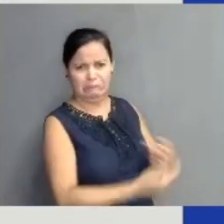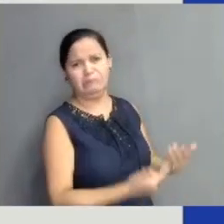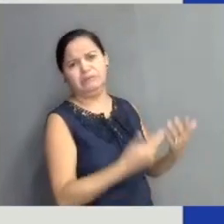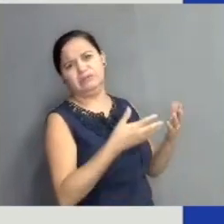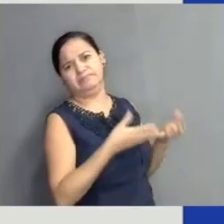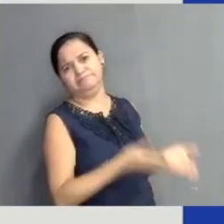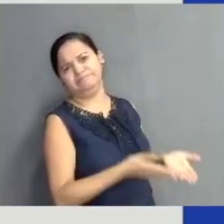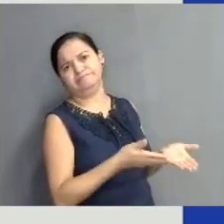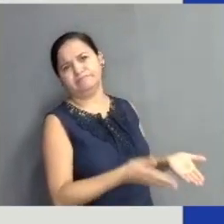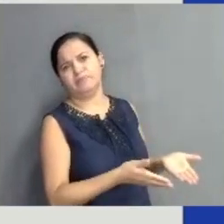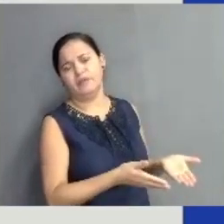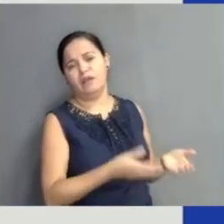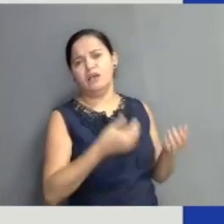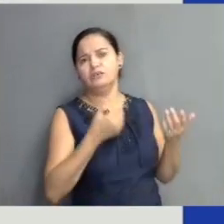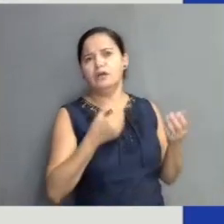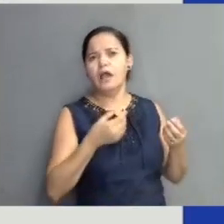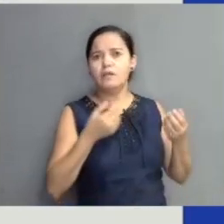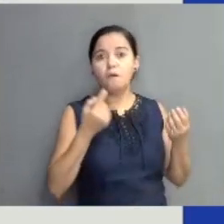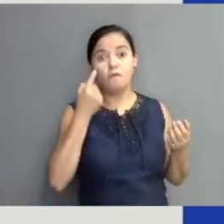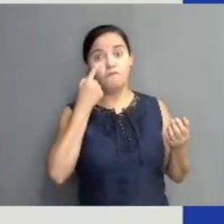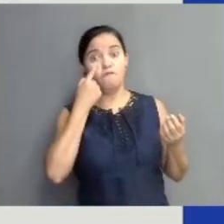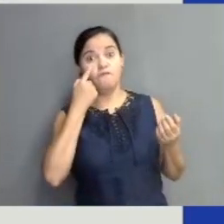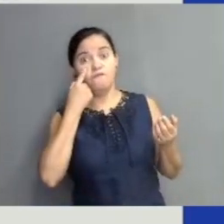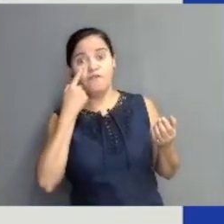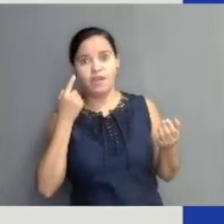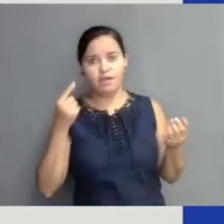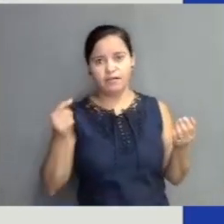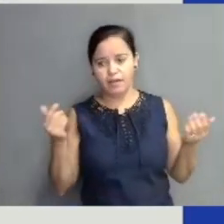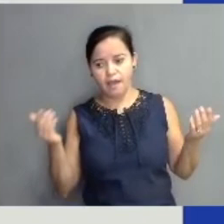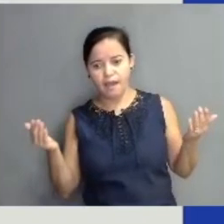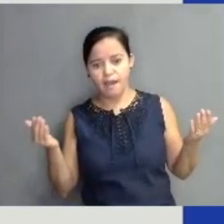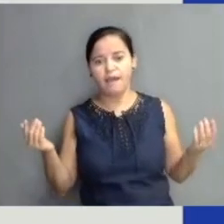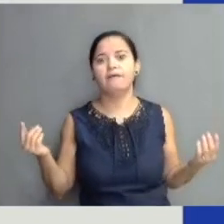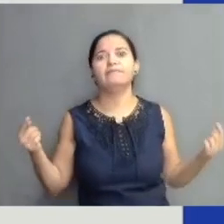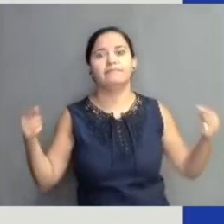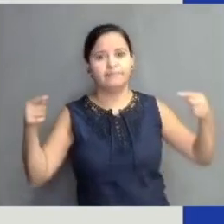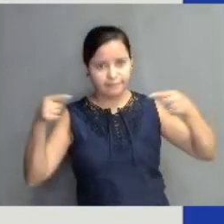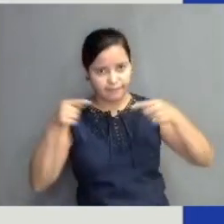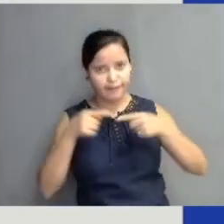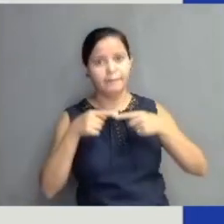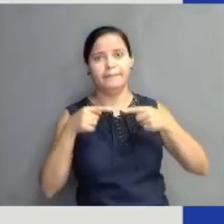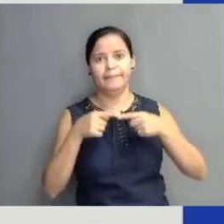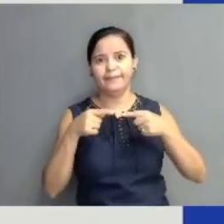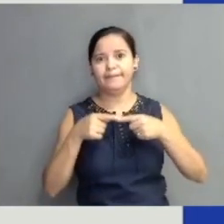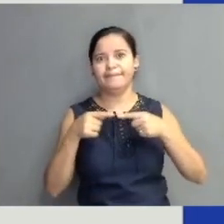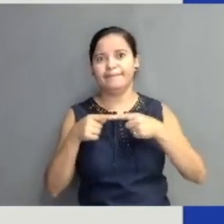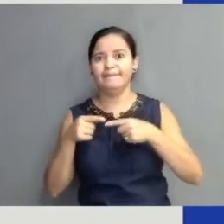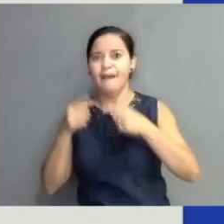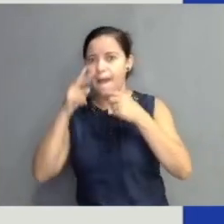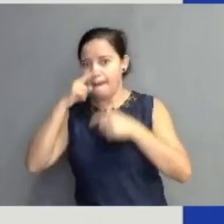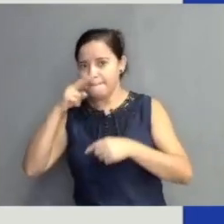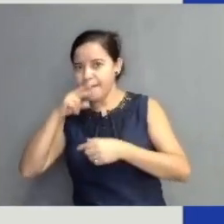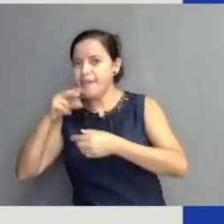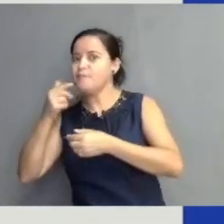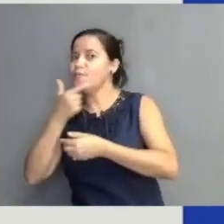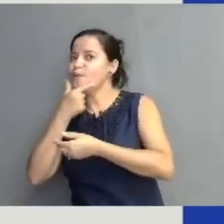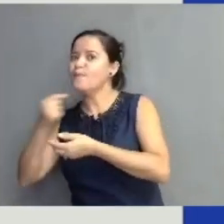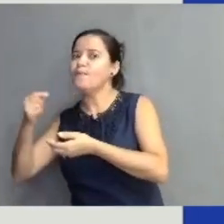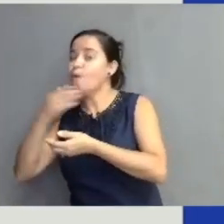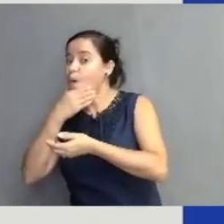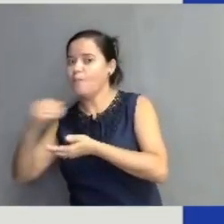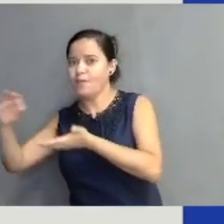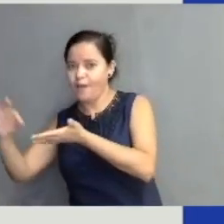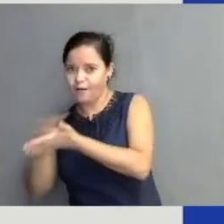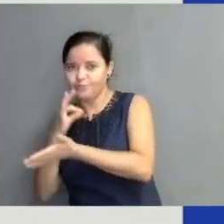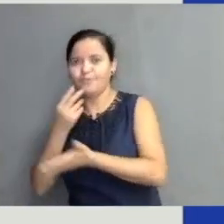observar que a minha frase mantém o sentido principal que o autor quis transmitir com o texto, tá certo? O